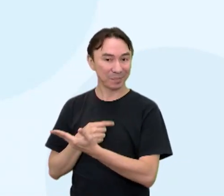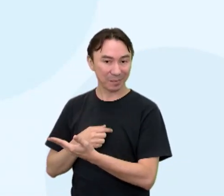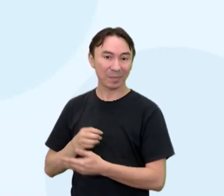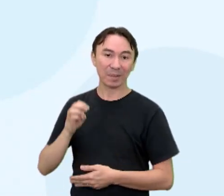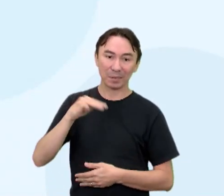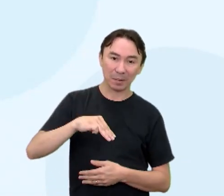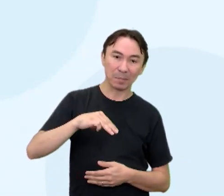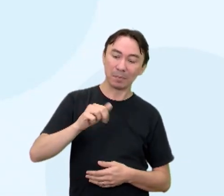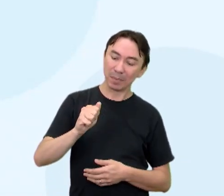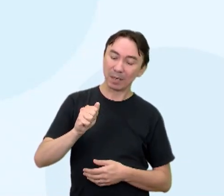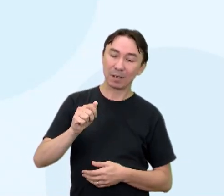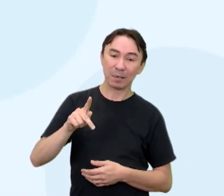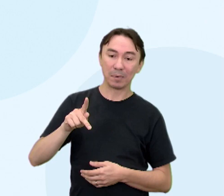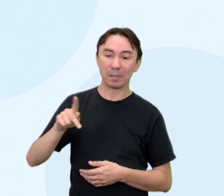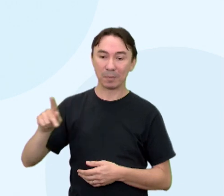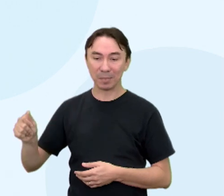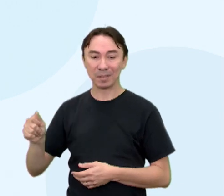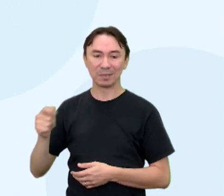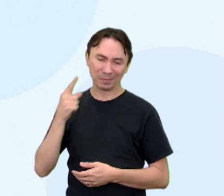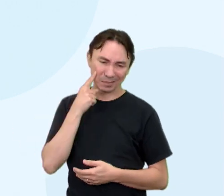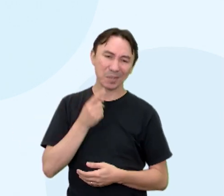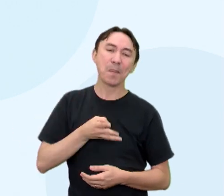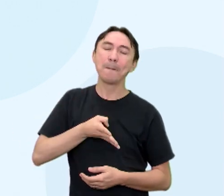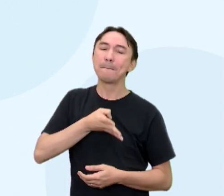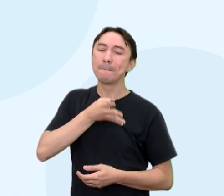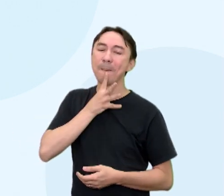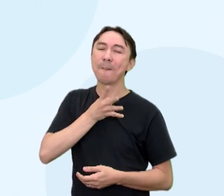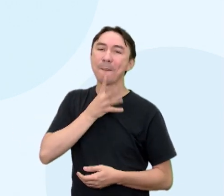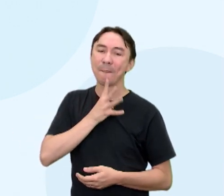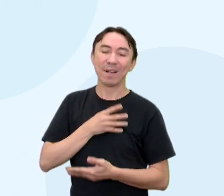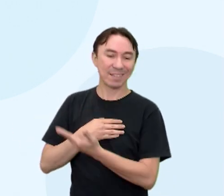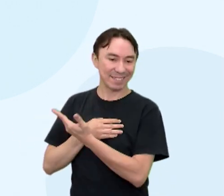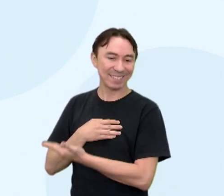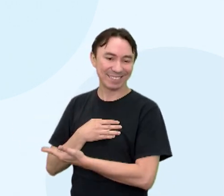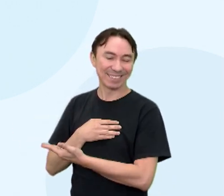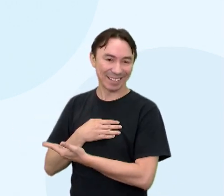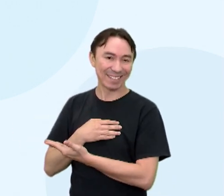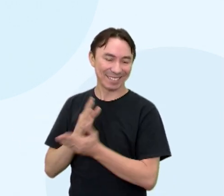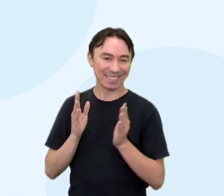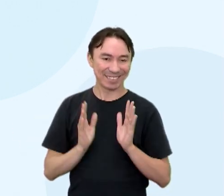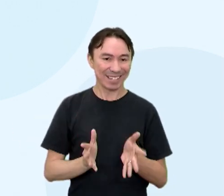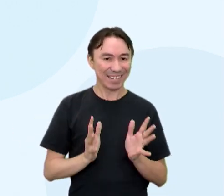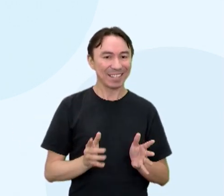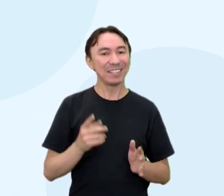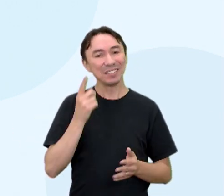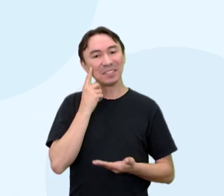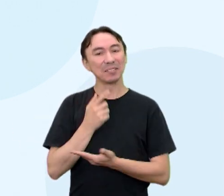intenção mesmo, que ela fique conhecida, para você bater o olho, opa, é o mapa, né? O material de apoio ao